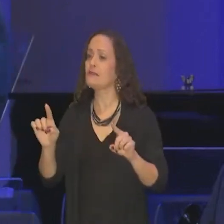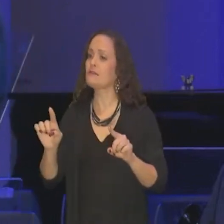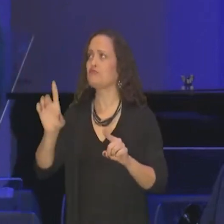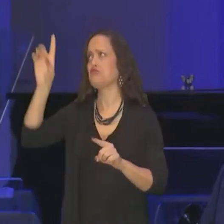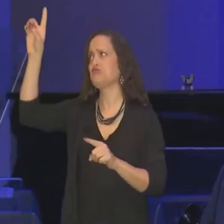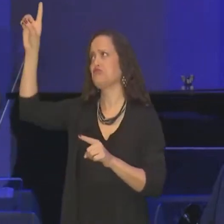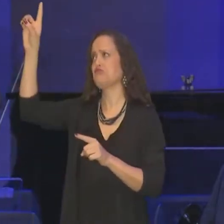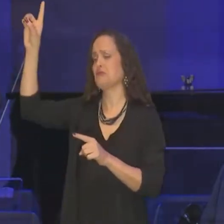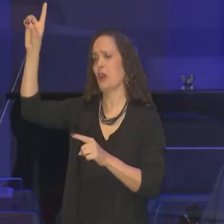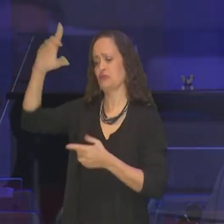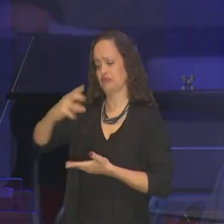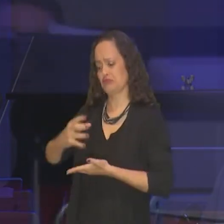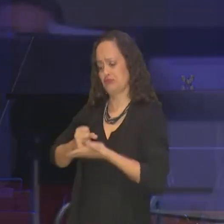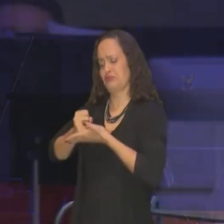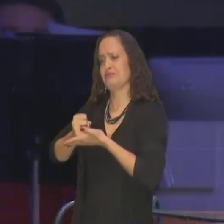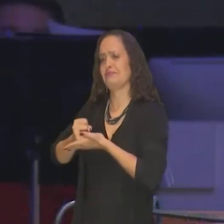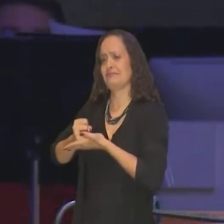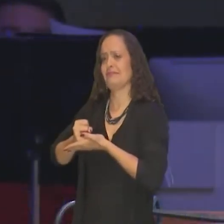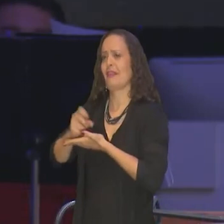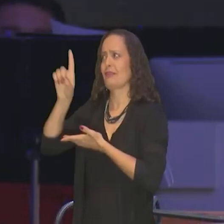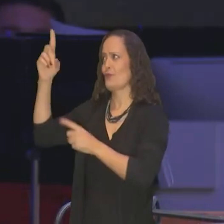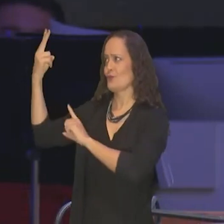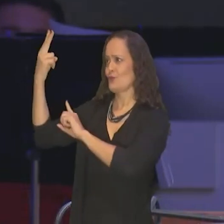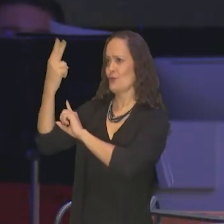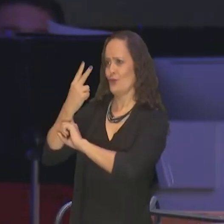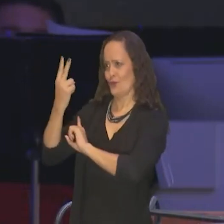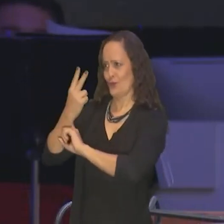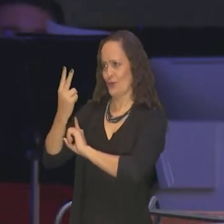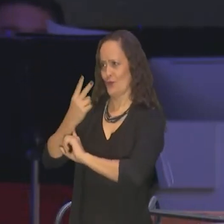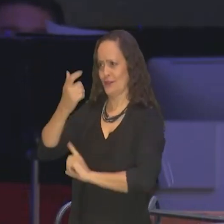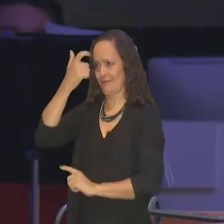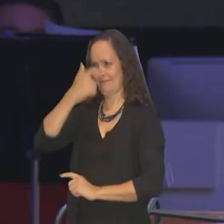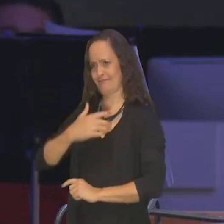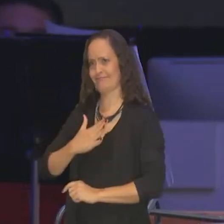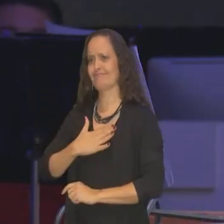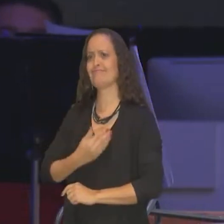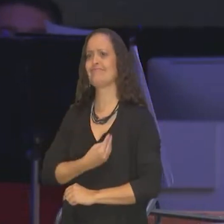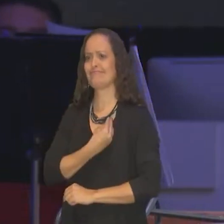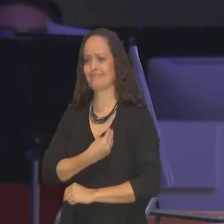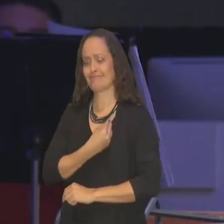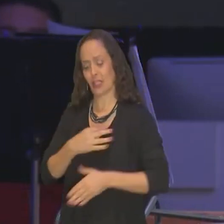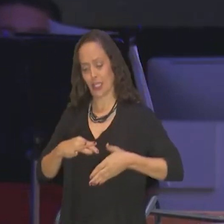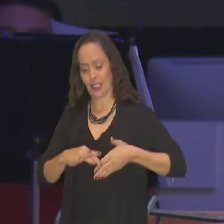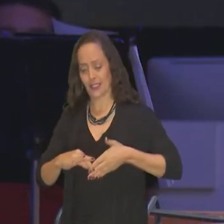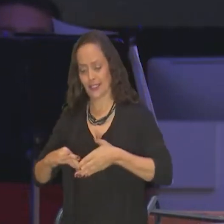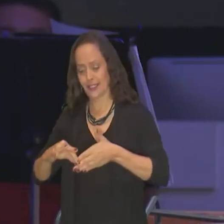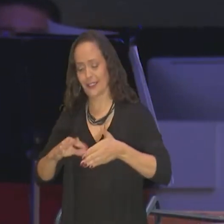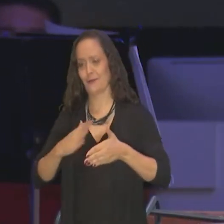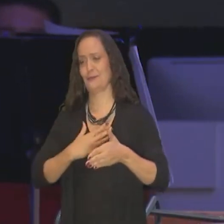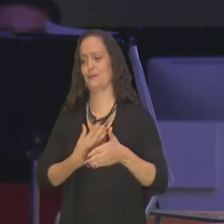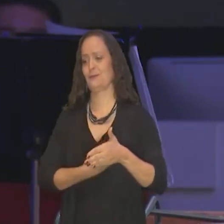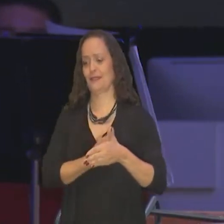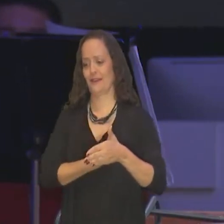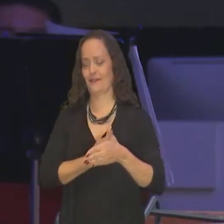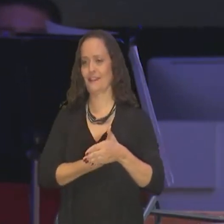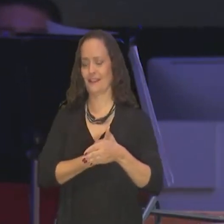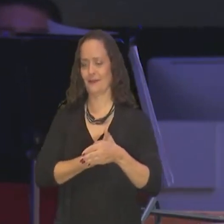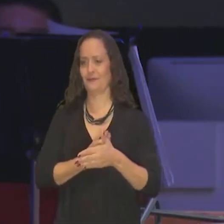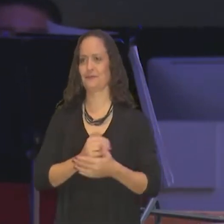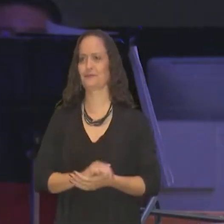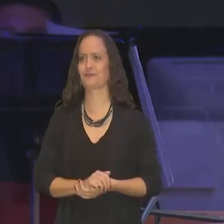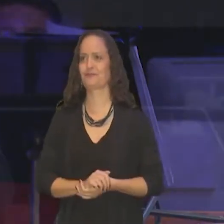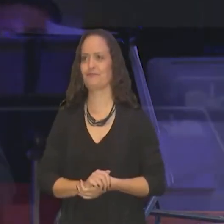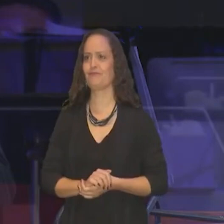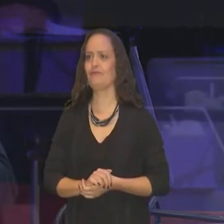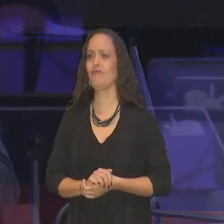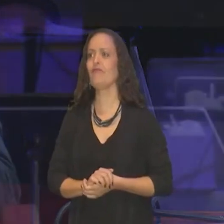Senhor. Deus é quem cuida, Deus é quem guia, e